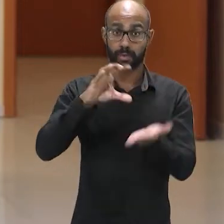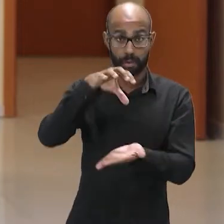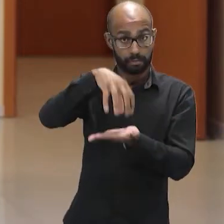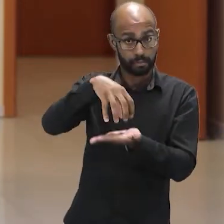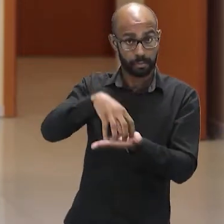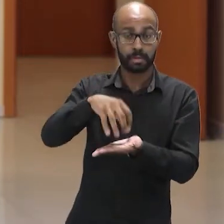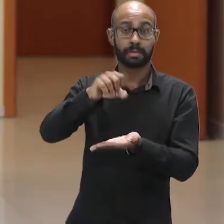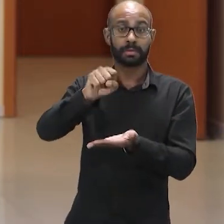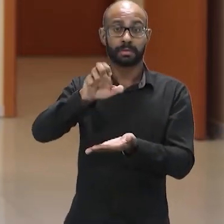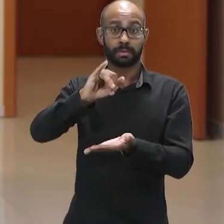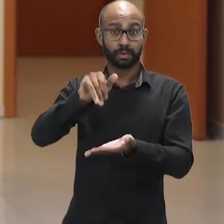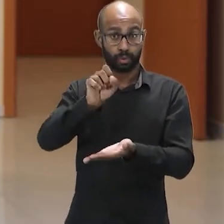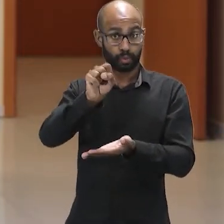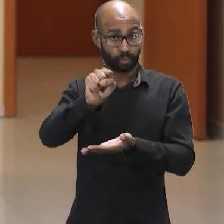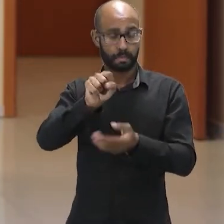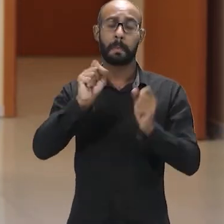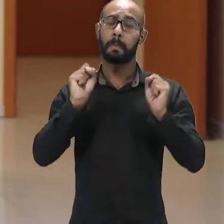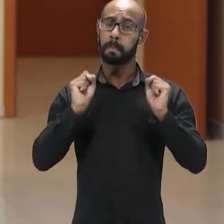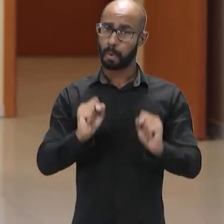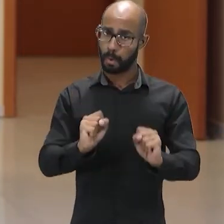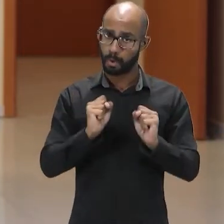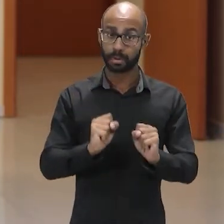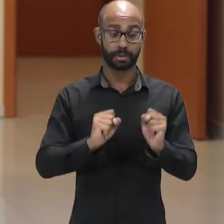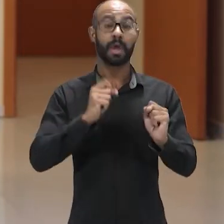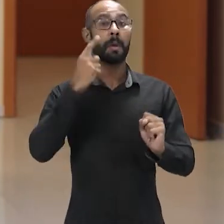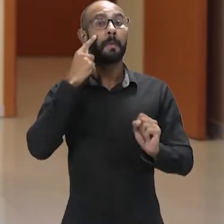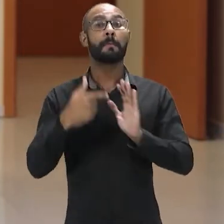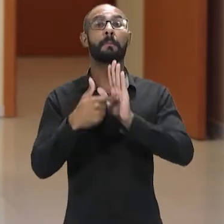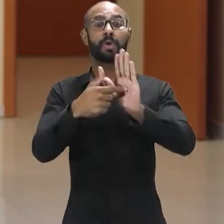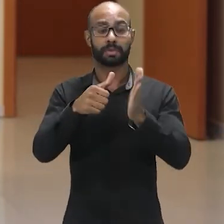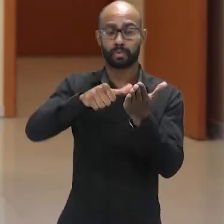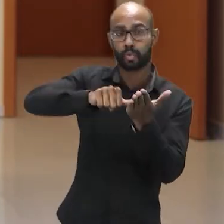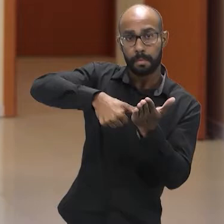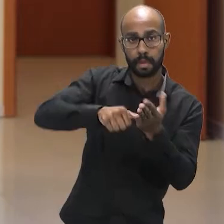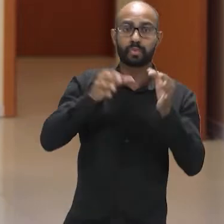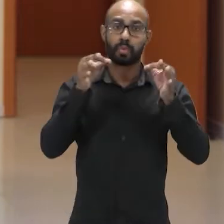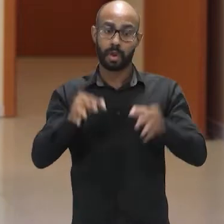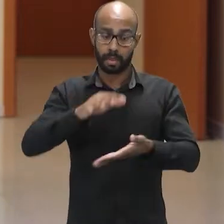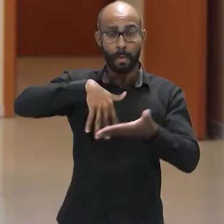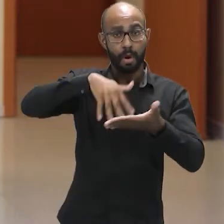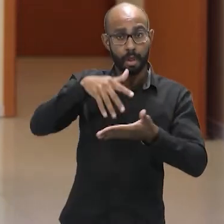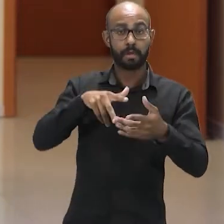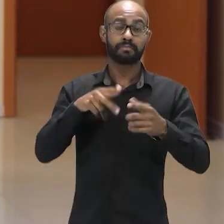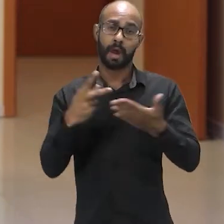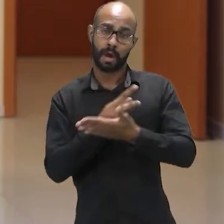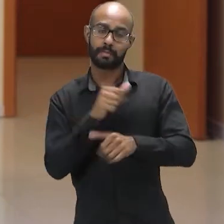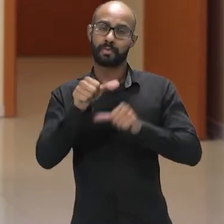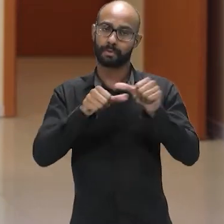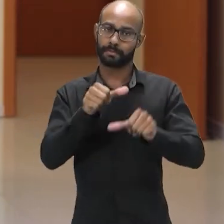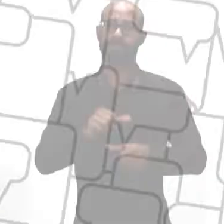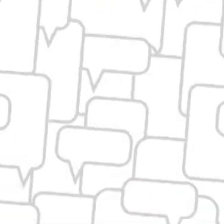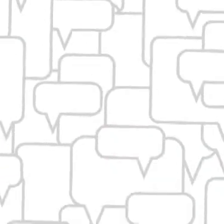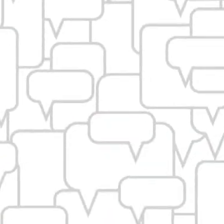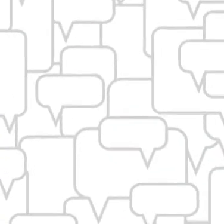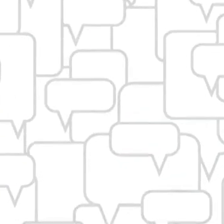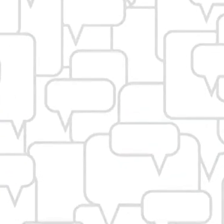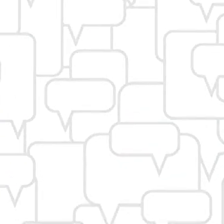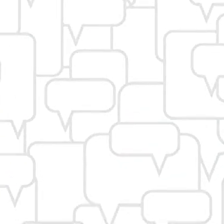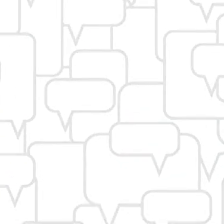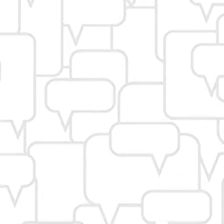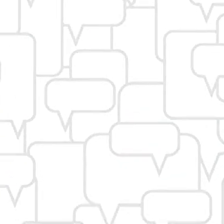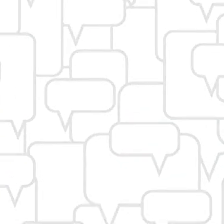de atendimento aqui do Sijus, com documentos pessoais e boletos que são irregulares.